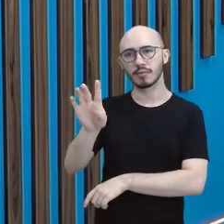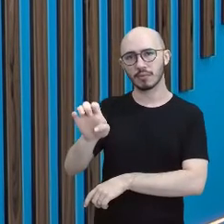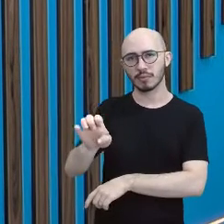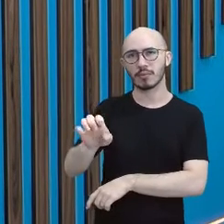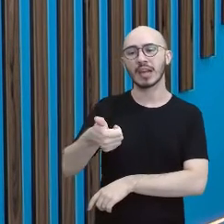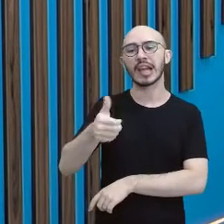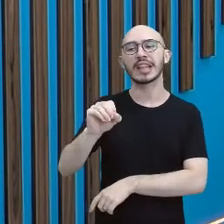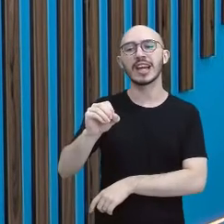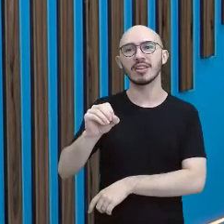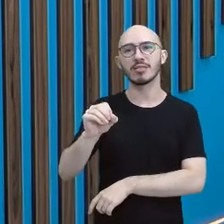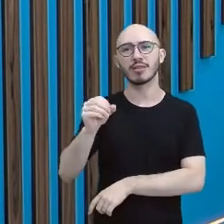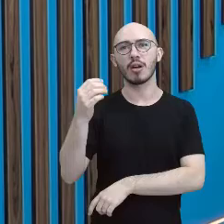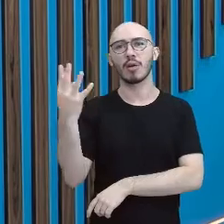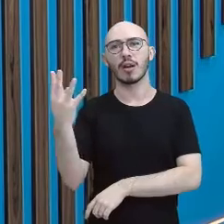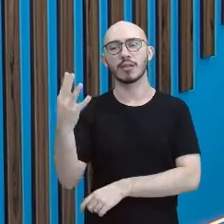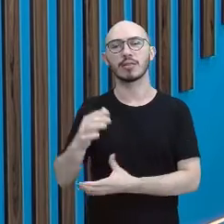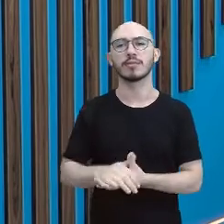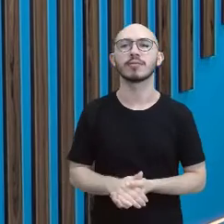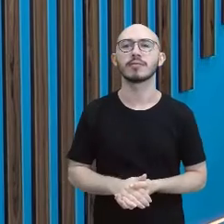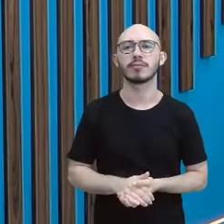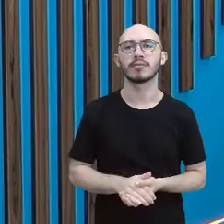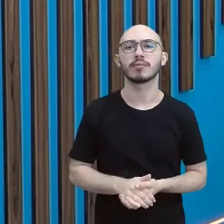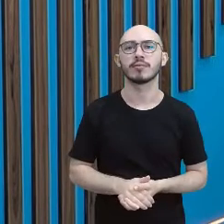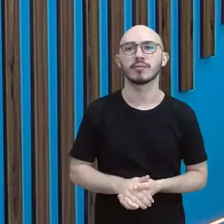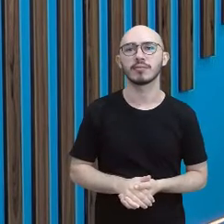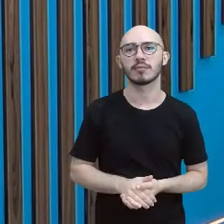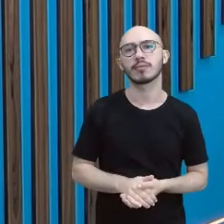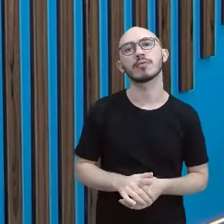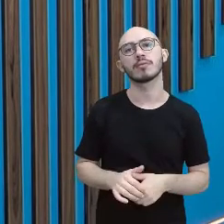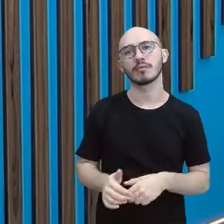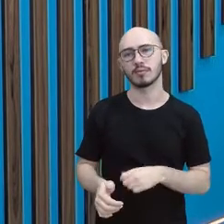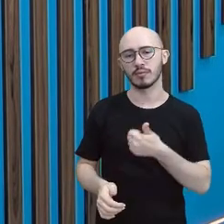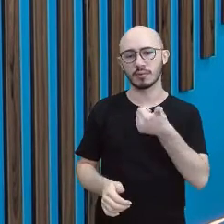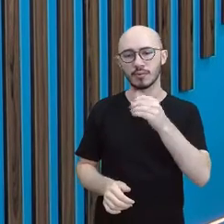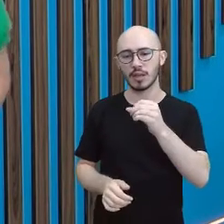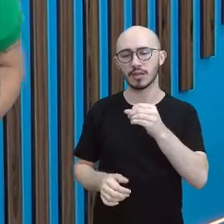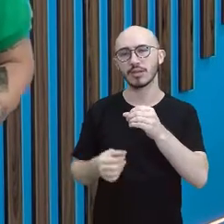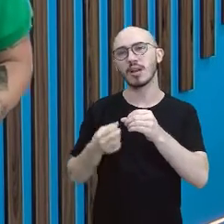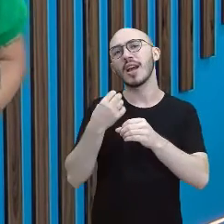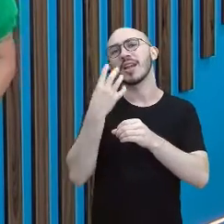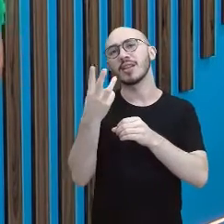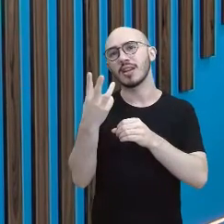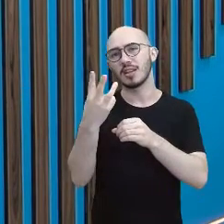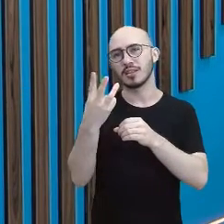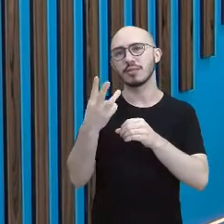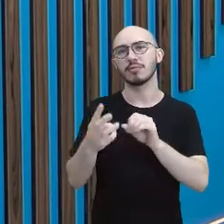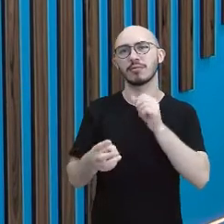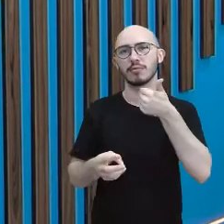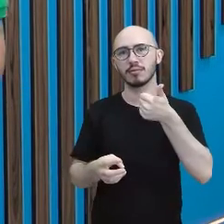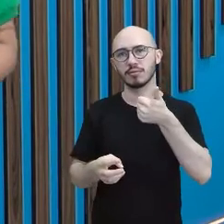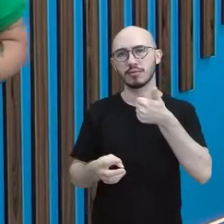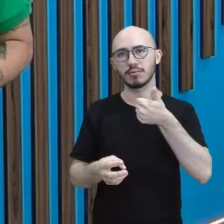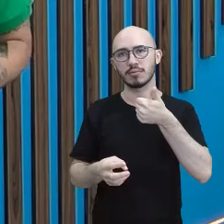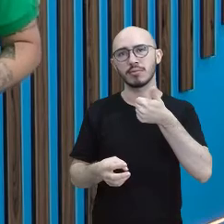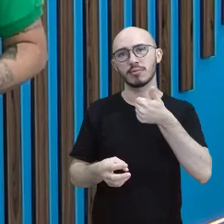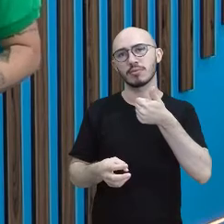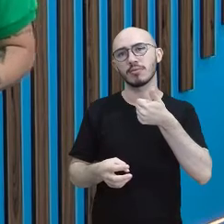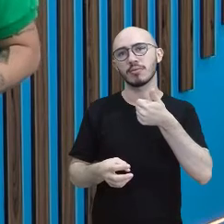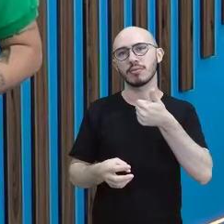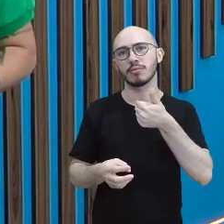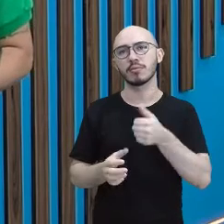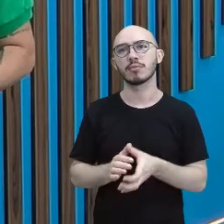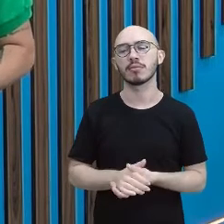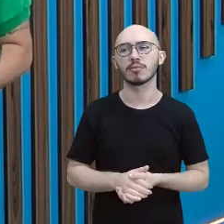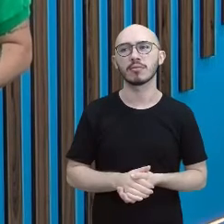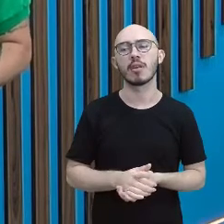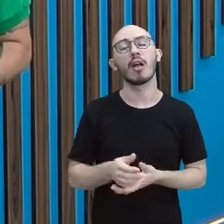10. No caso aqui, ó, 4 casas decimais, o 4, 3 casas decimais, e vai ser justamente o ponto onde a gente vai aprender